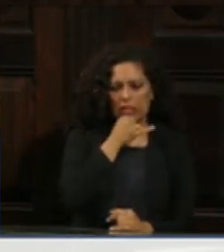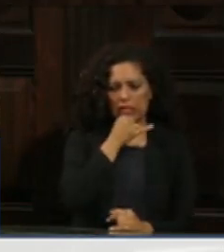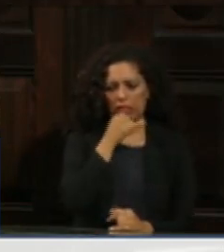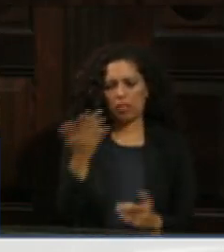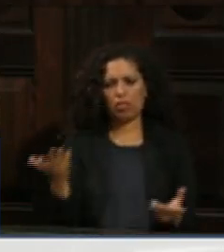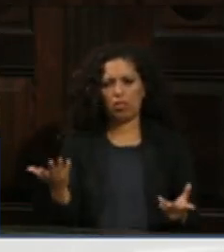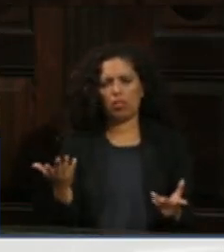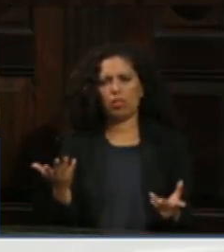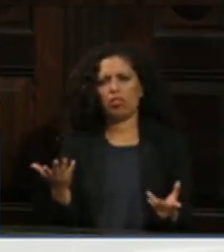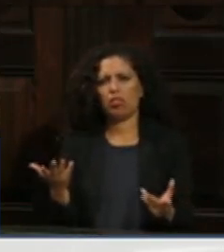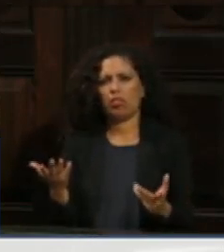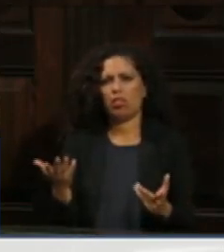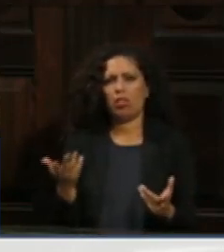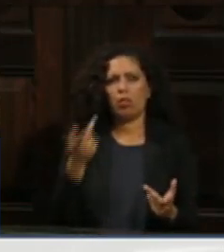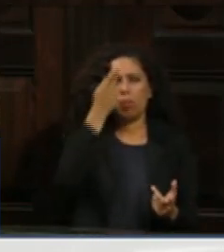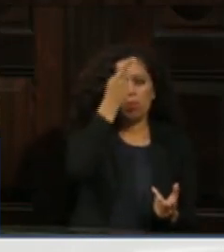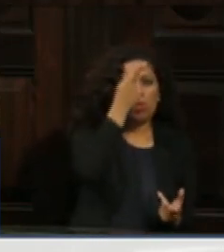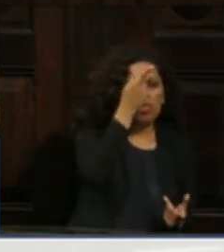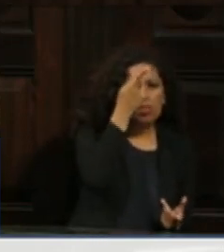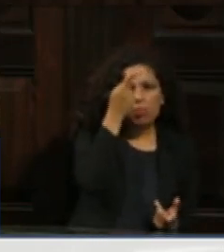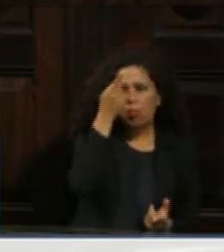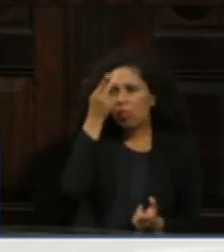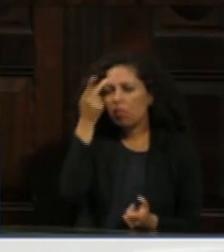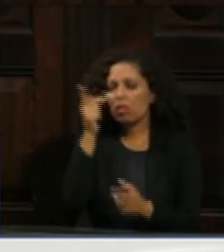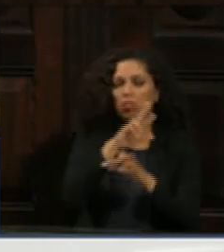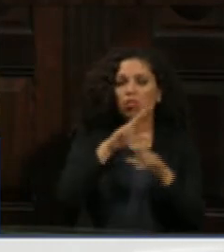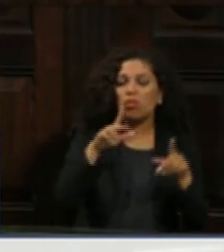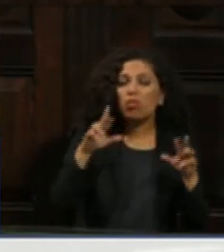geral, costuma ser um projeto autoritário.